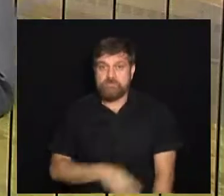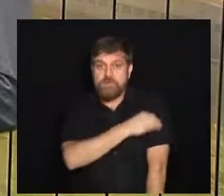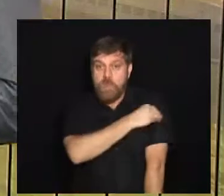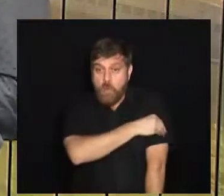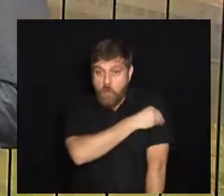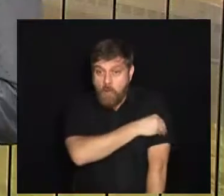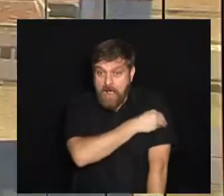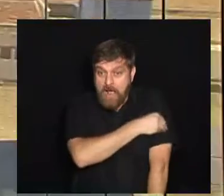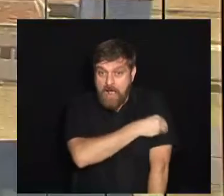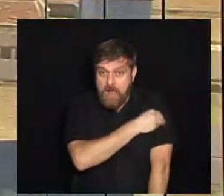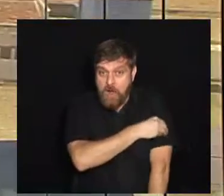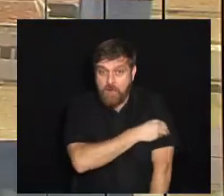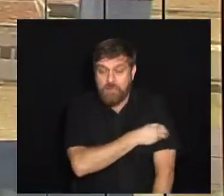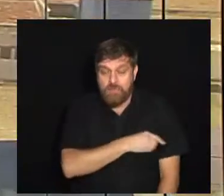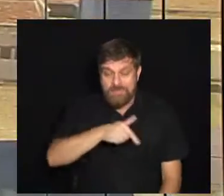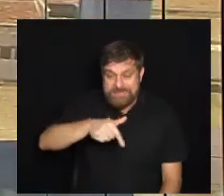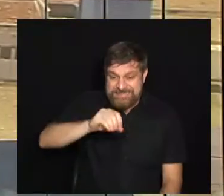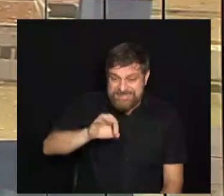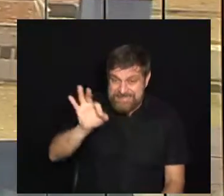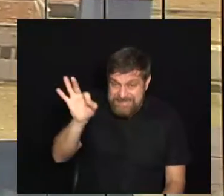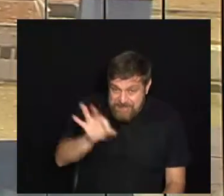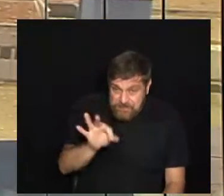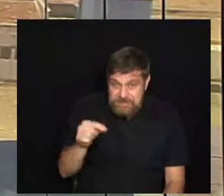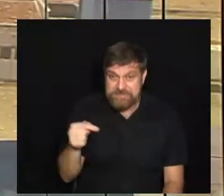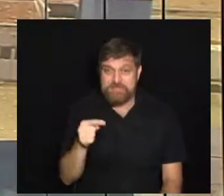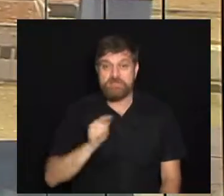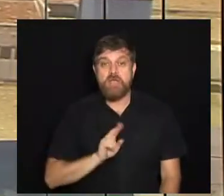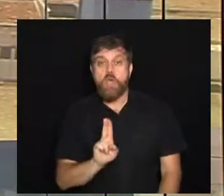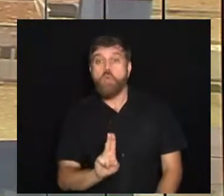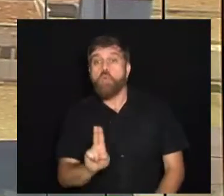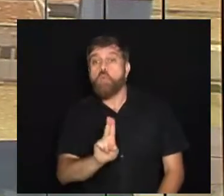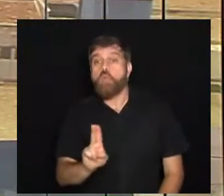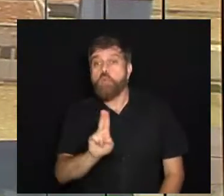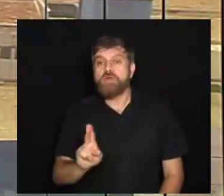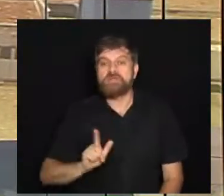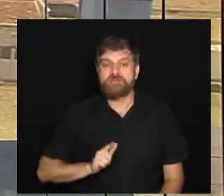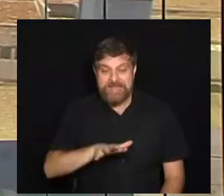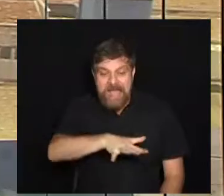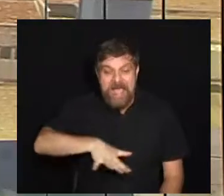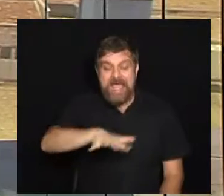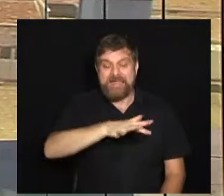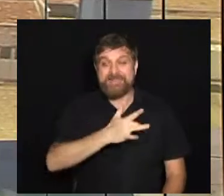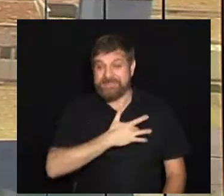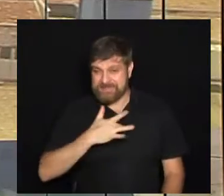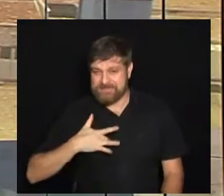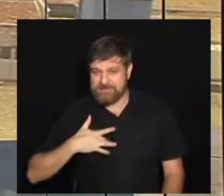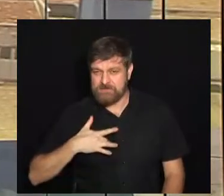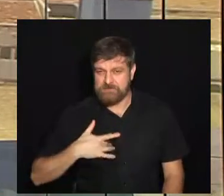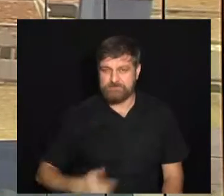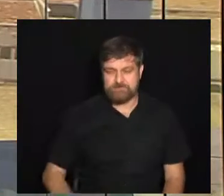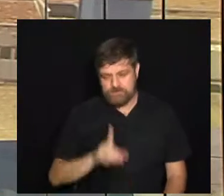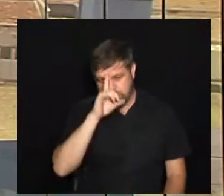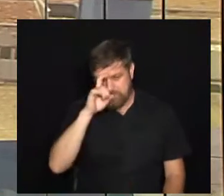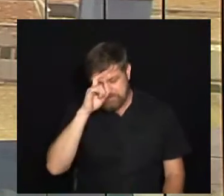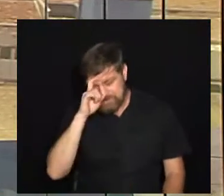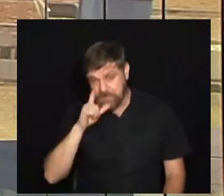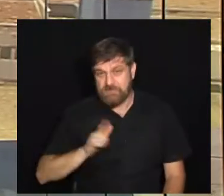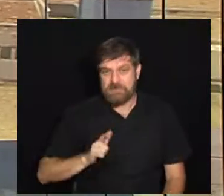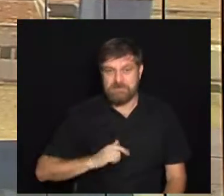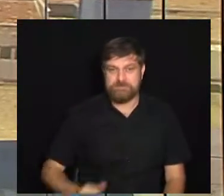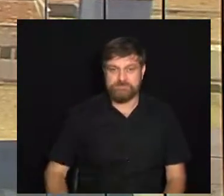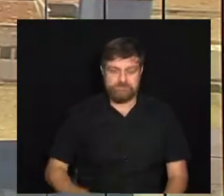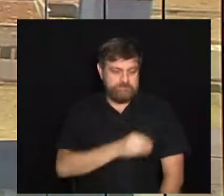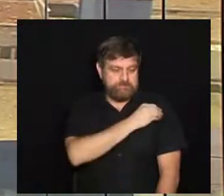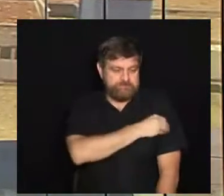que resolve líquida o álcool 70 porcento né um álcool que é muito utilizado em serviços de saúde não existem algumas propostas aí de